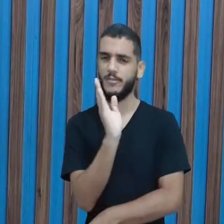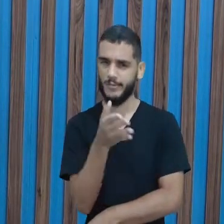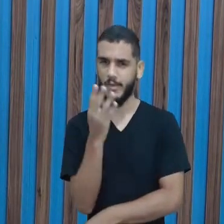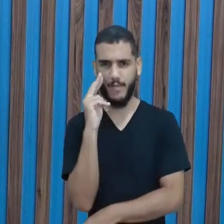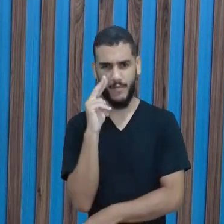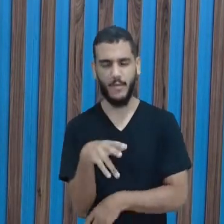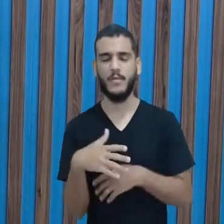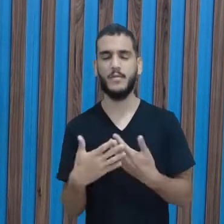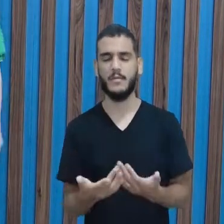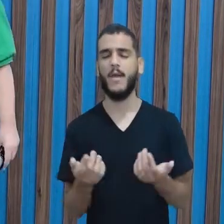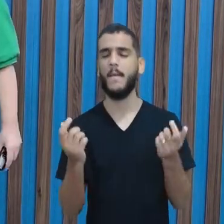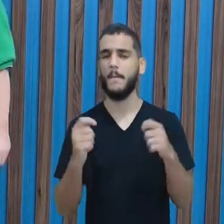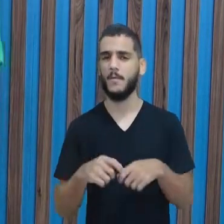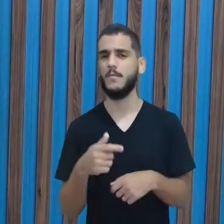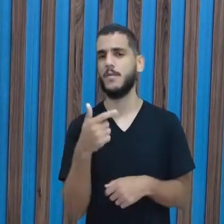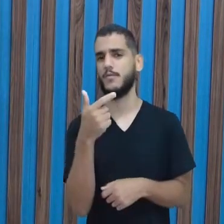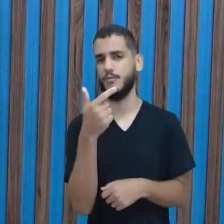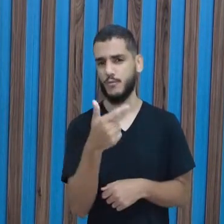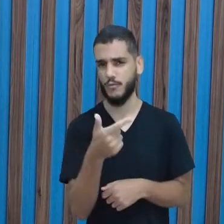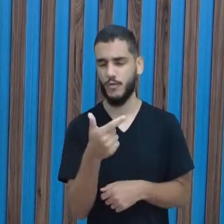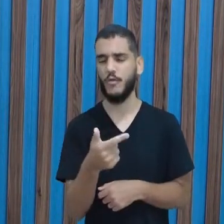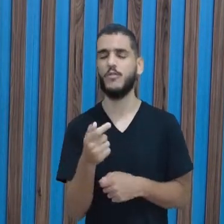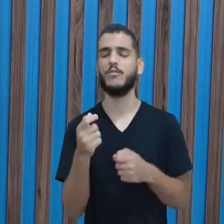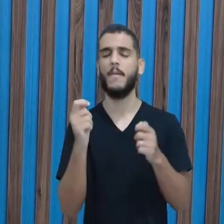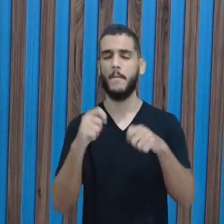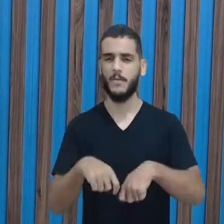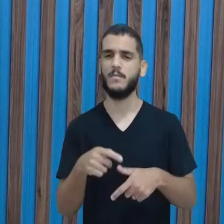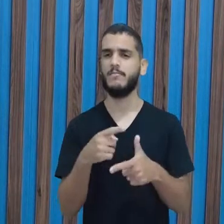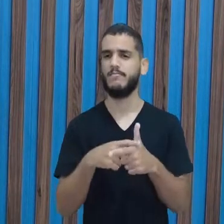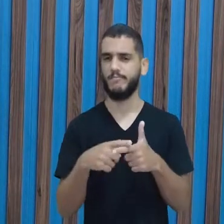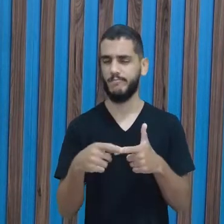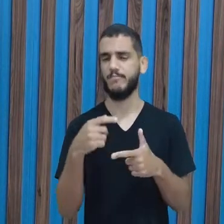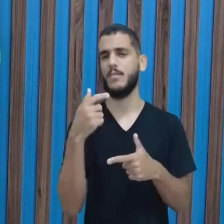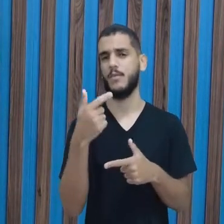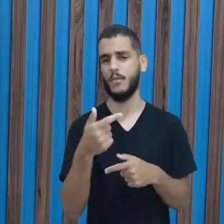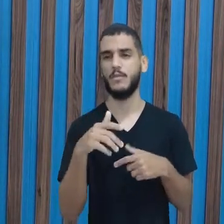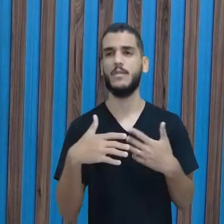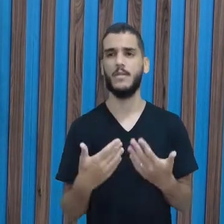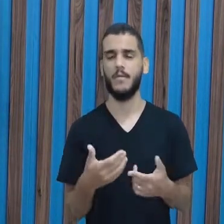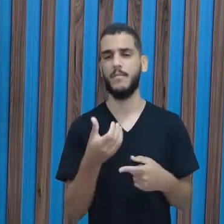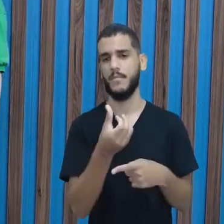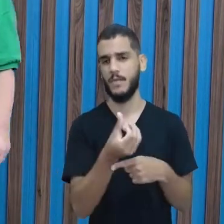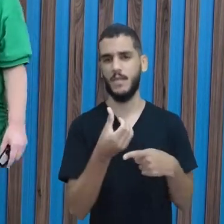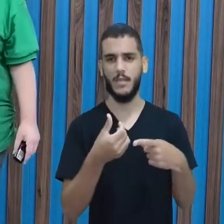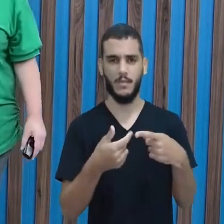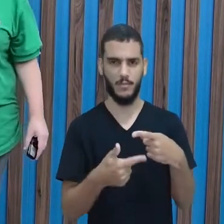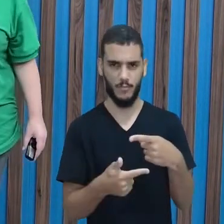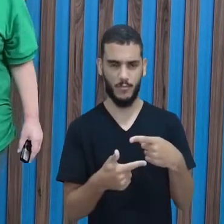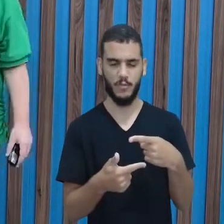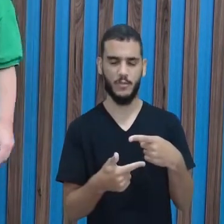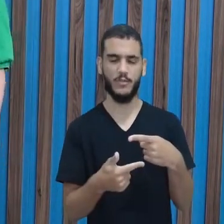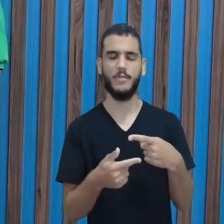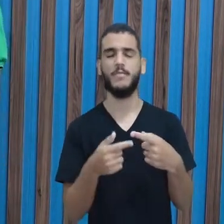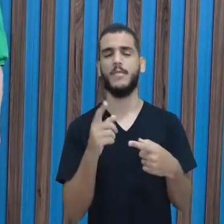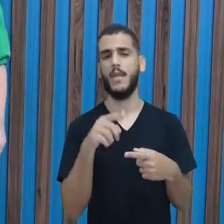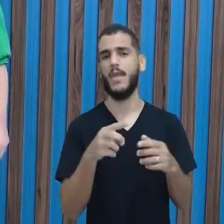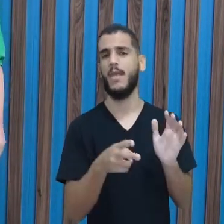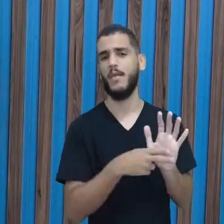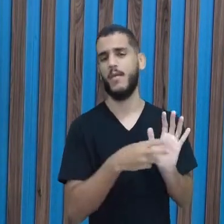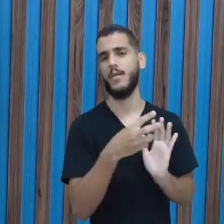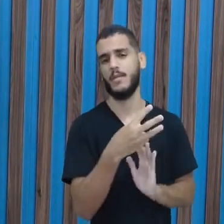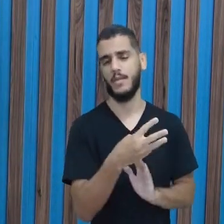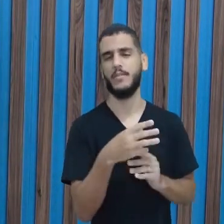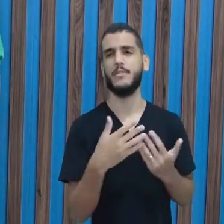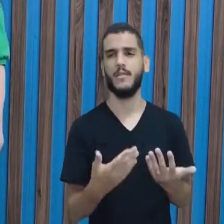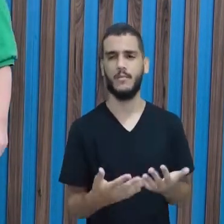Todos os 2 eu posso dividir por 2. Vai ficar 6 dividido por 2 dá 3 e 2 dividido por 2 dá 1. Então, a razão aqui